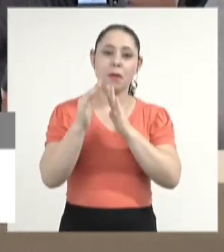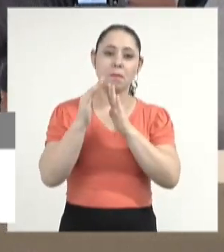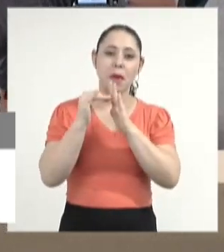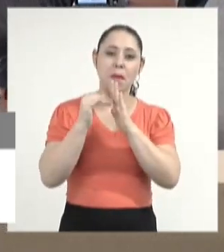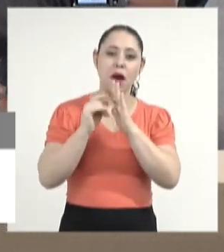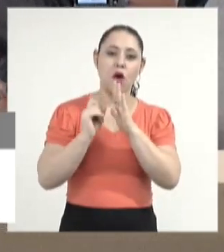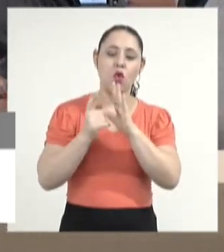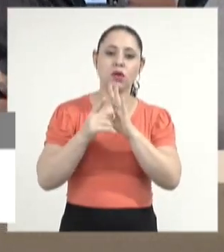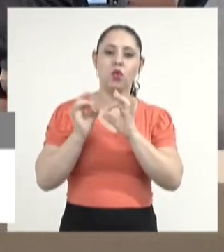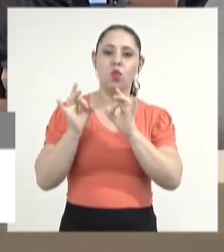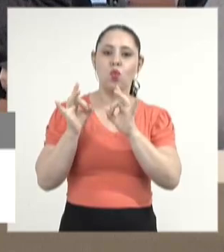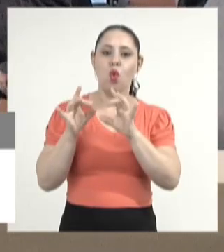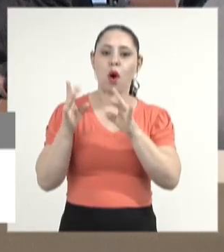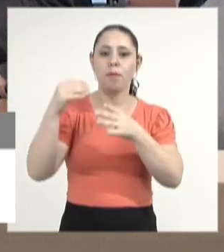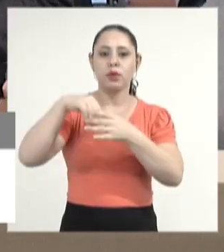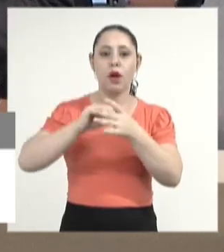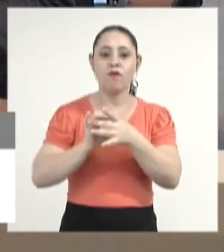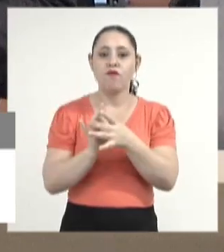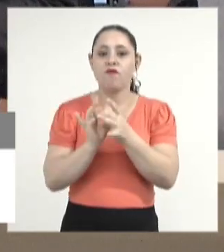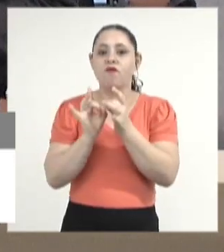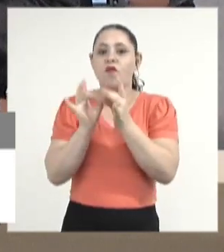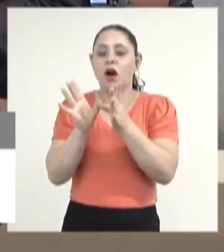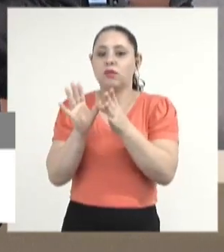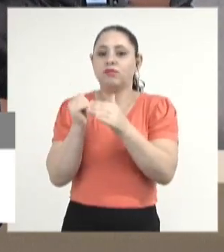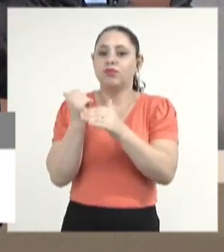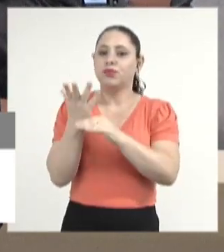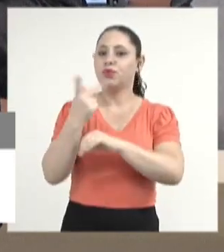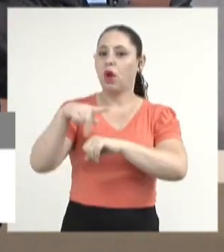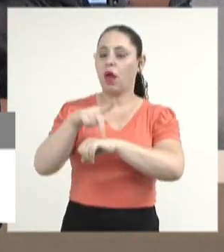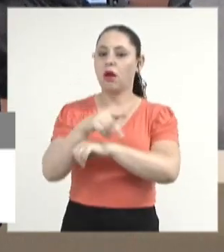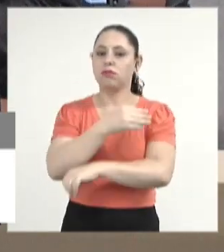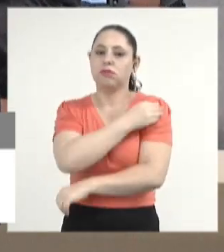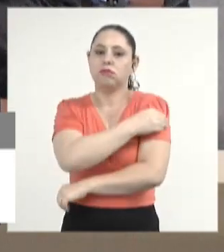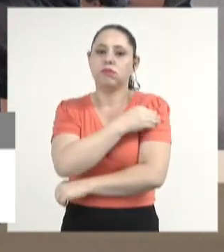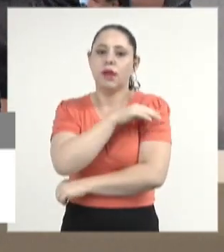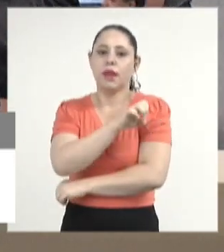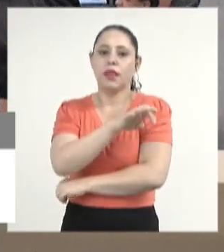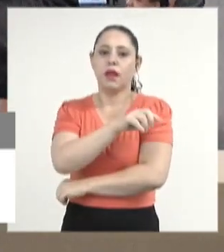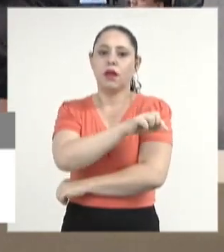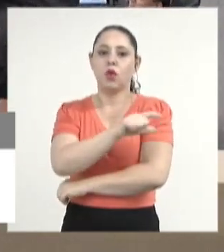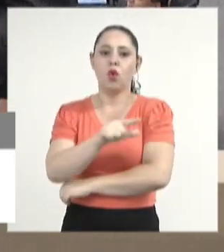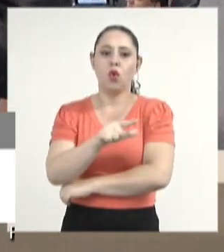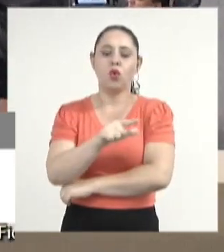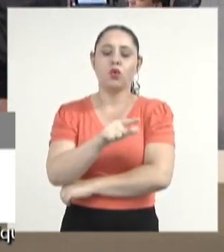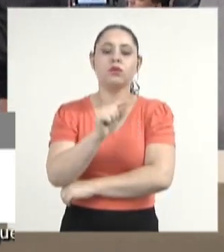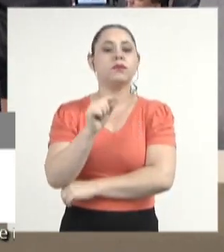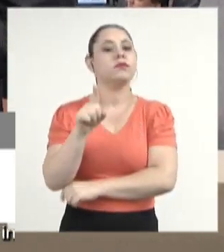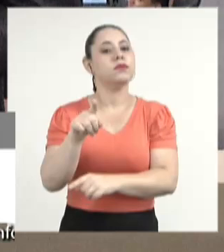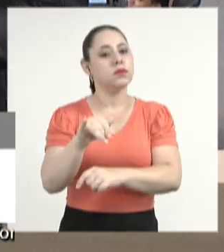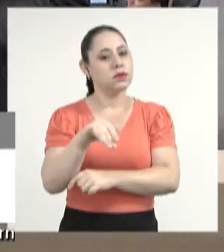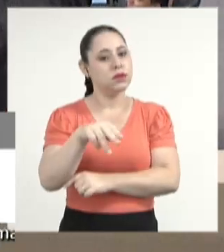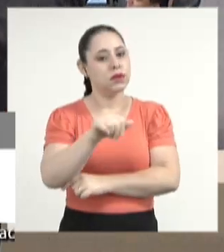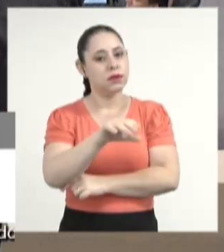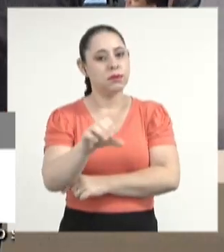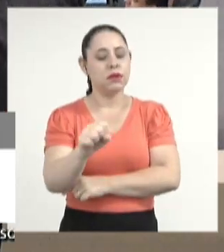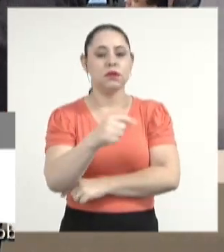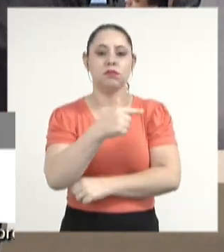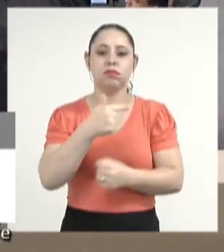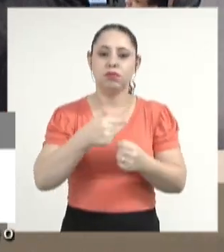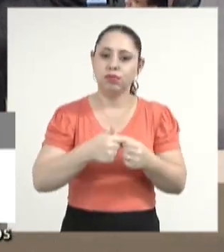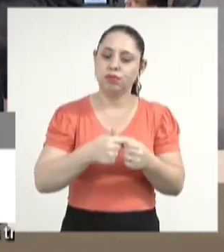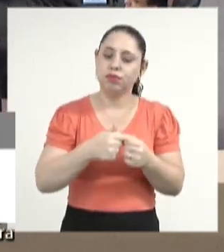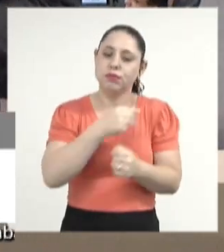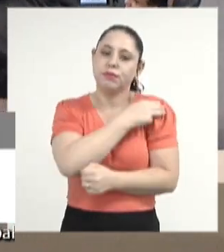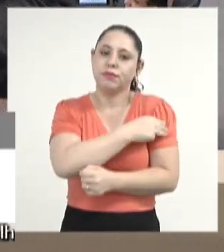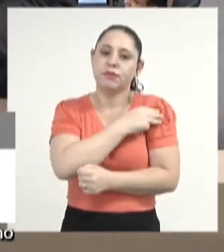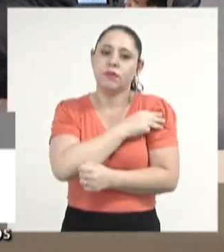de compra interna e importação de álcool etanol. E também parte do ICMS da gasolina e diesel será